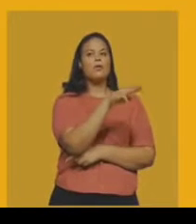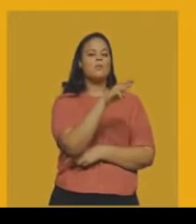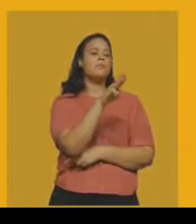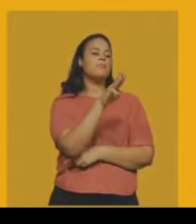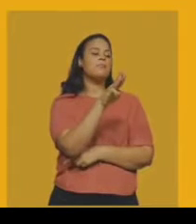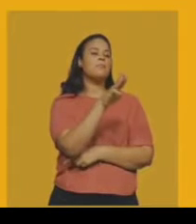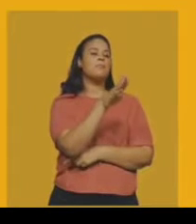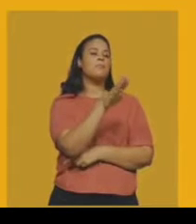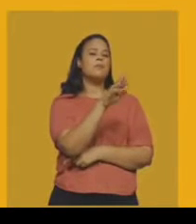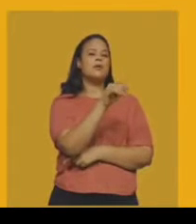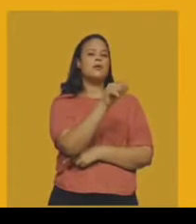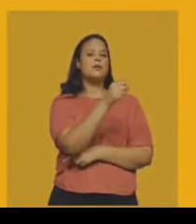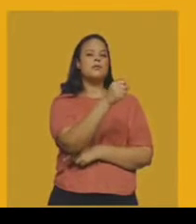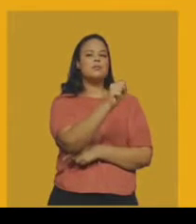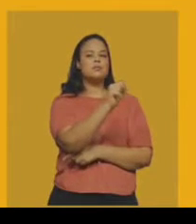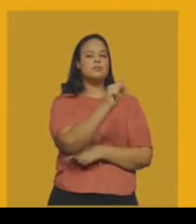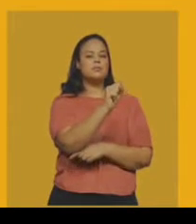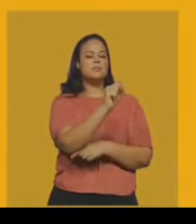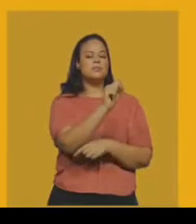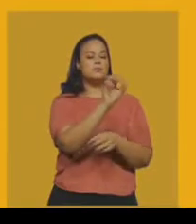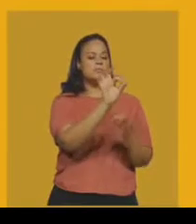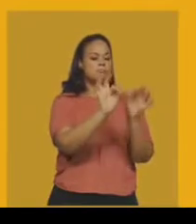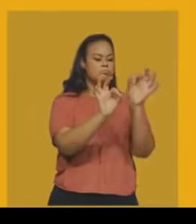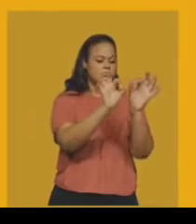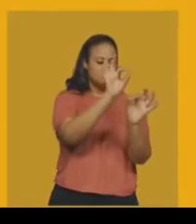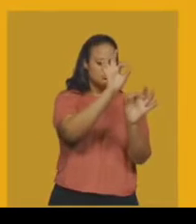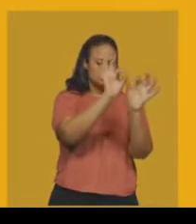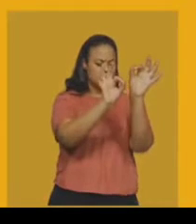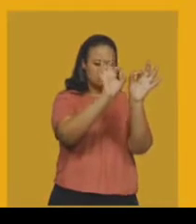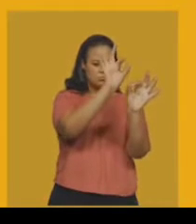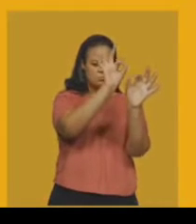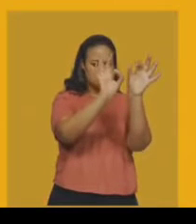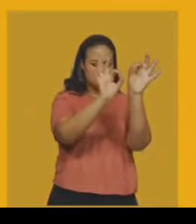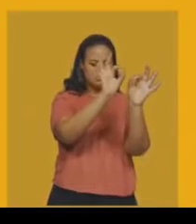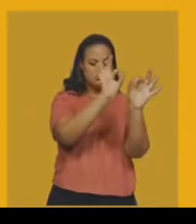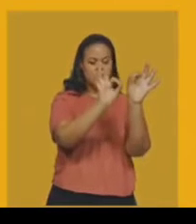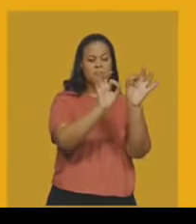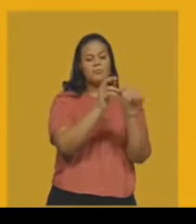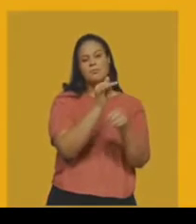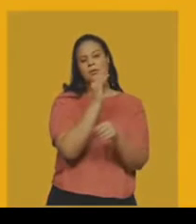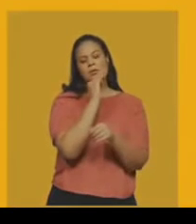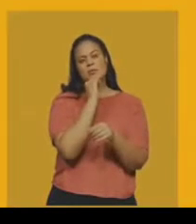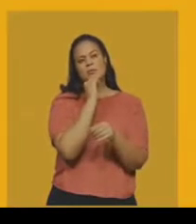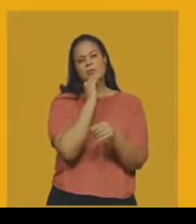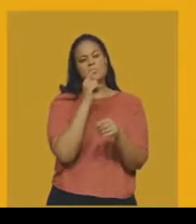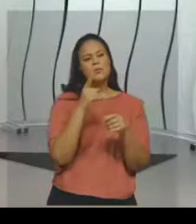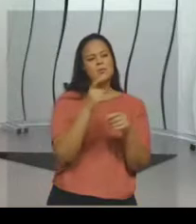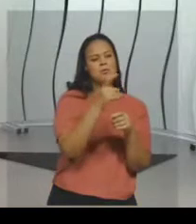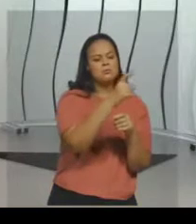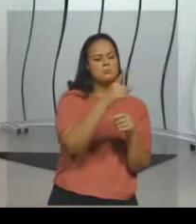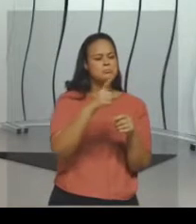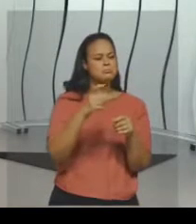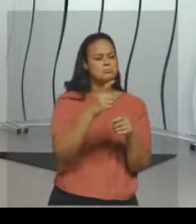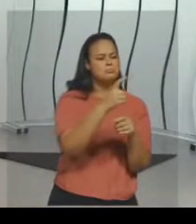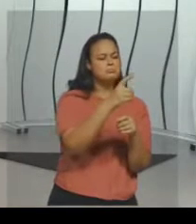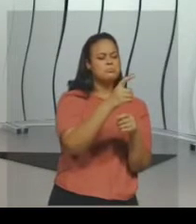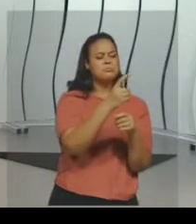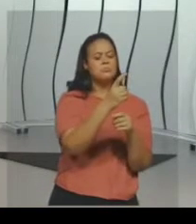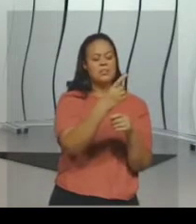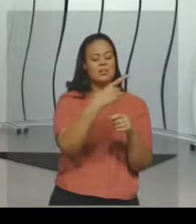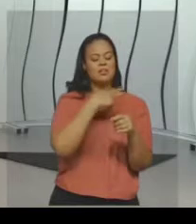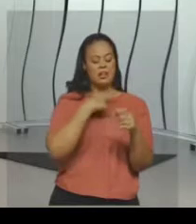aqui, E elas têm a ver com a aderência dessa bactéria. Por exemplo, se for uma bactéria patogênica no seu intestino,